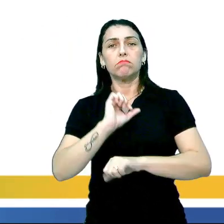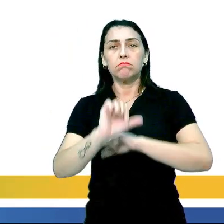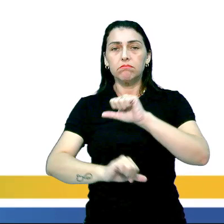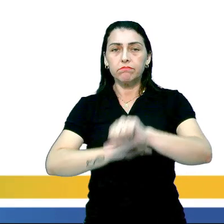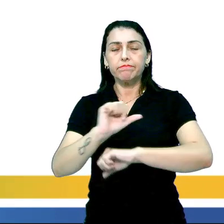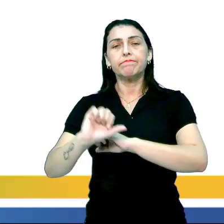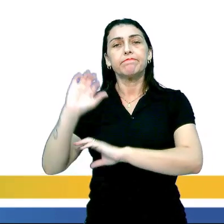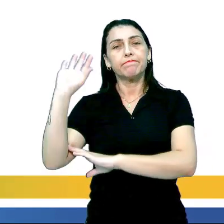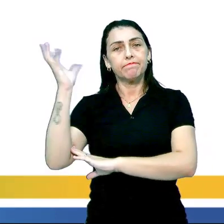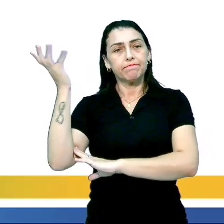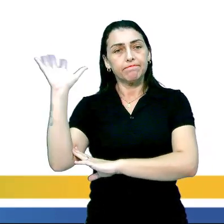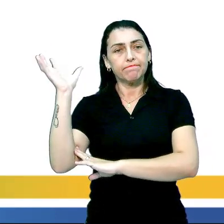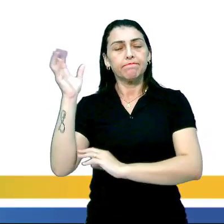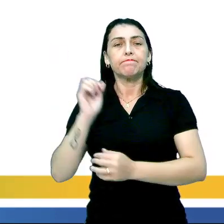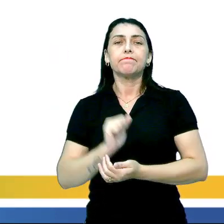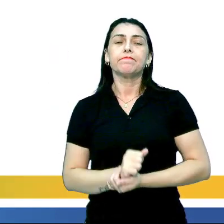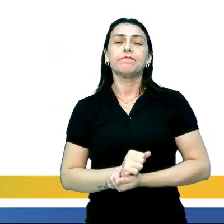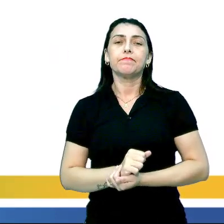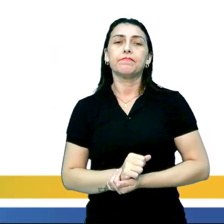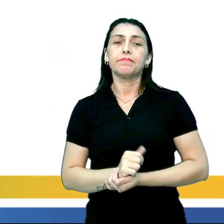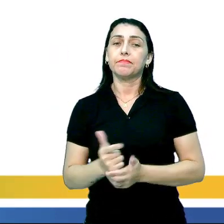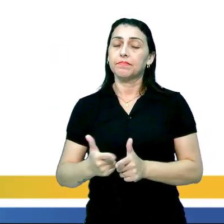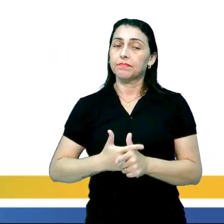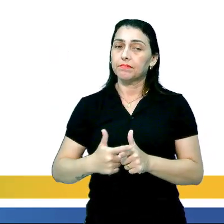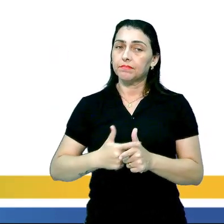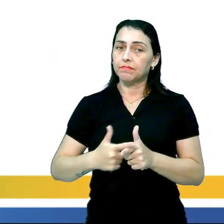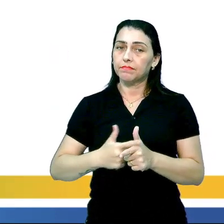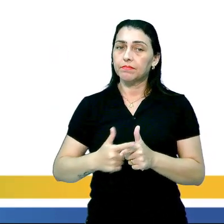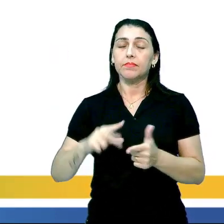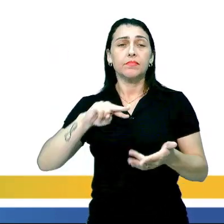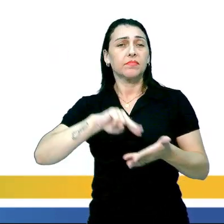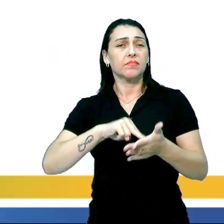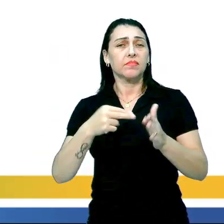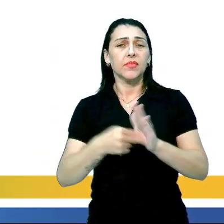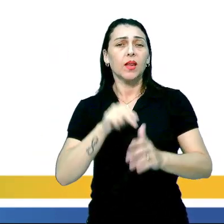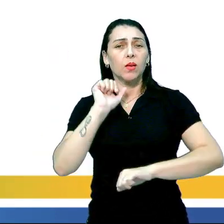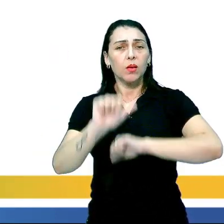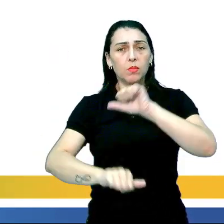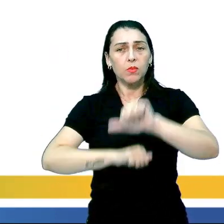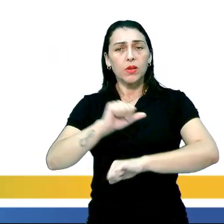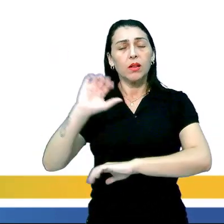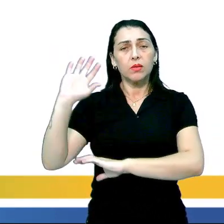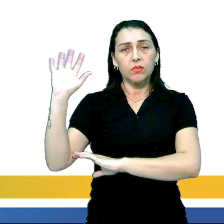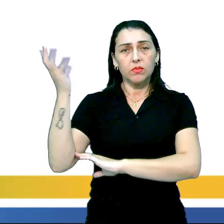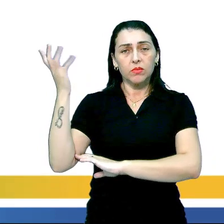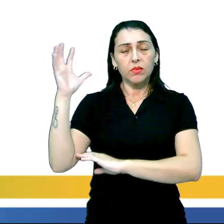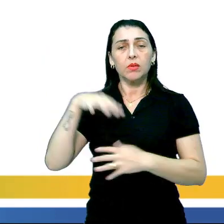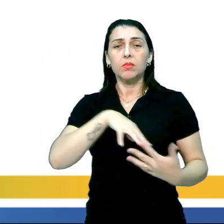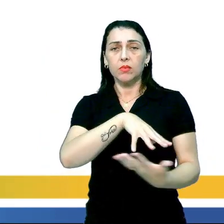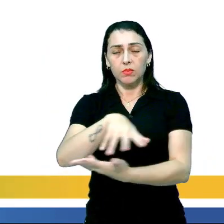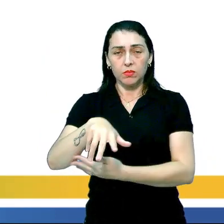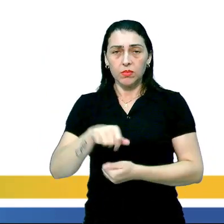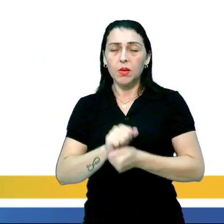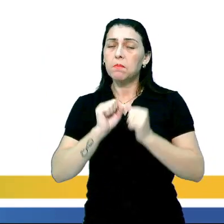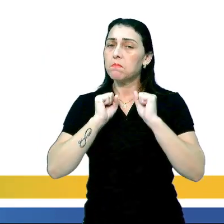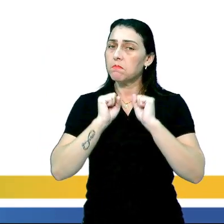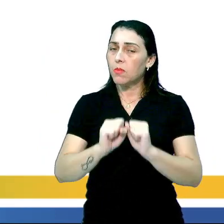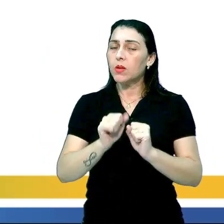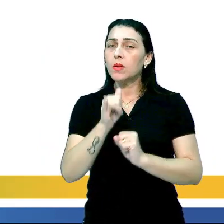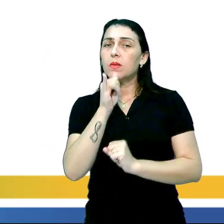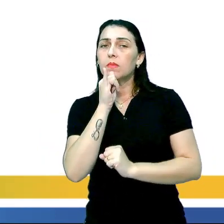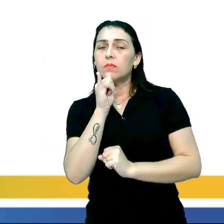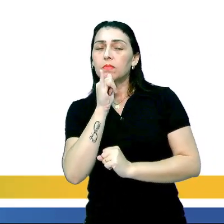mudanças climáticas. Então, esses problemas ambientais que a gente acabou de ver, eles podem,